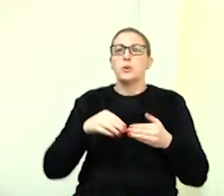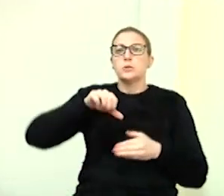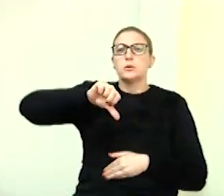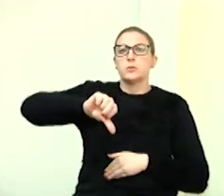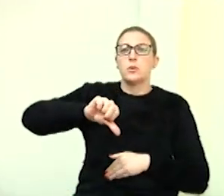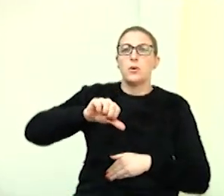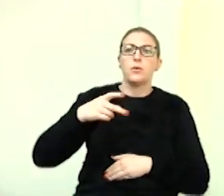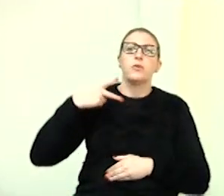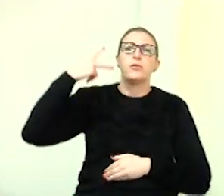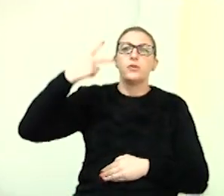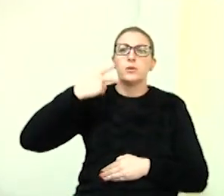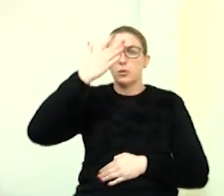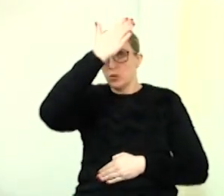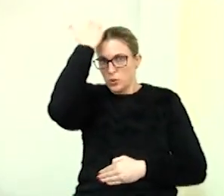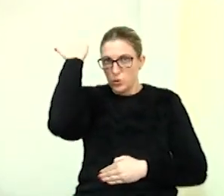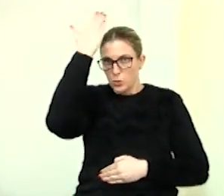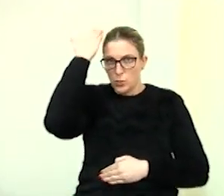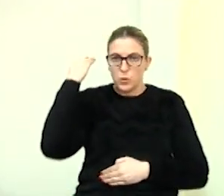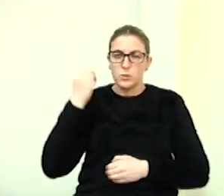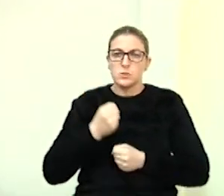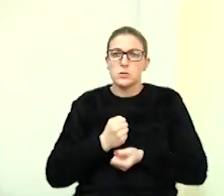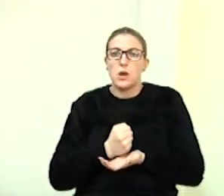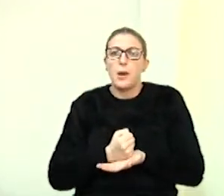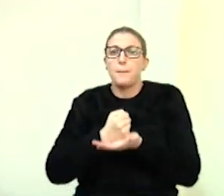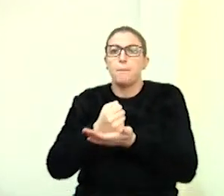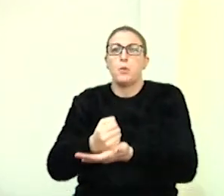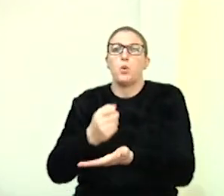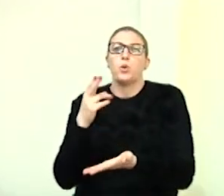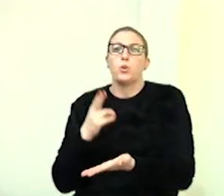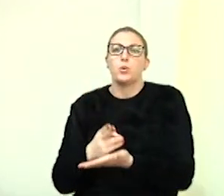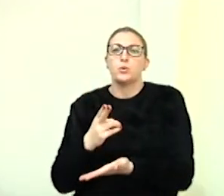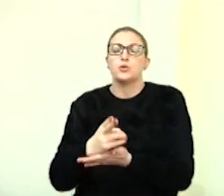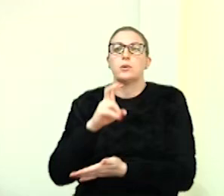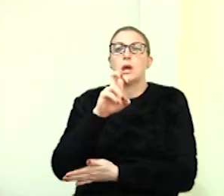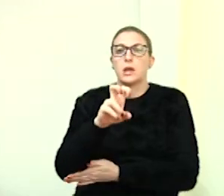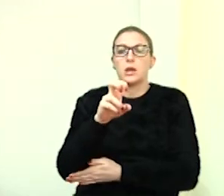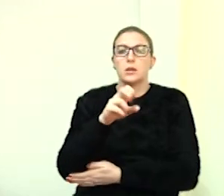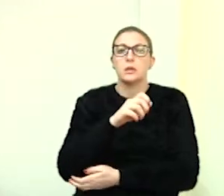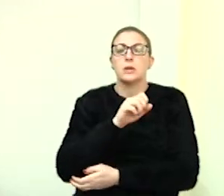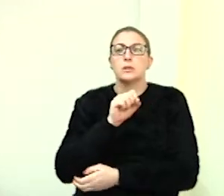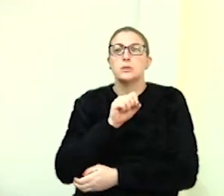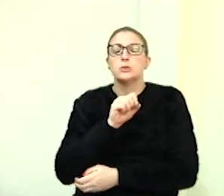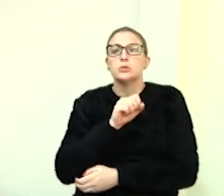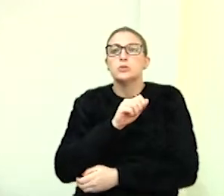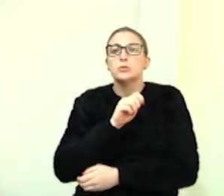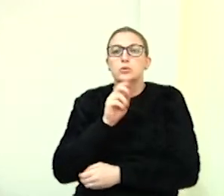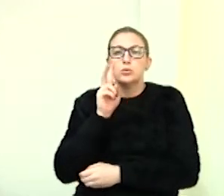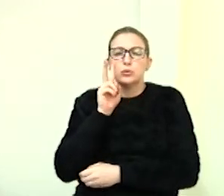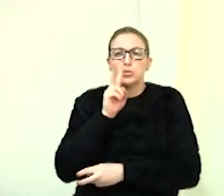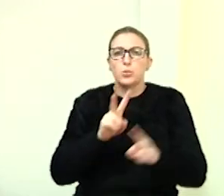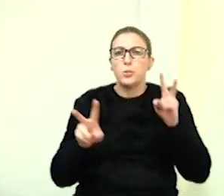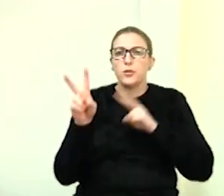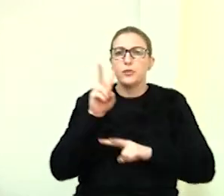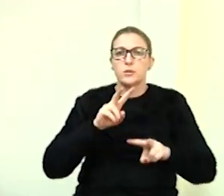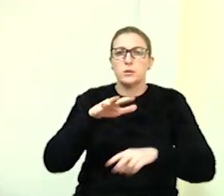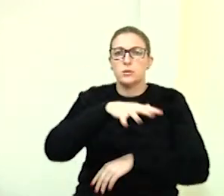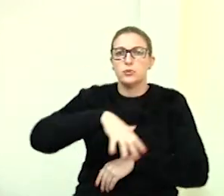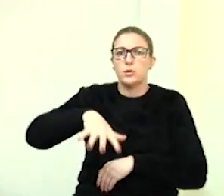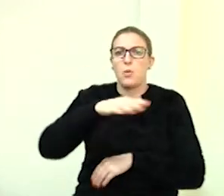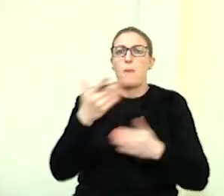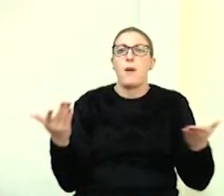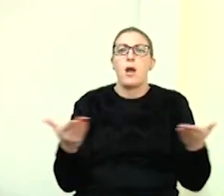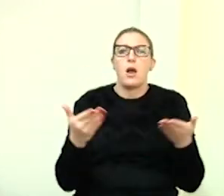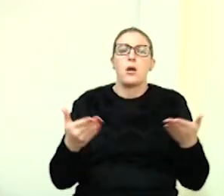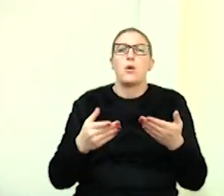Moção de apoio à manutenção da quinta supervisão regional Erechim, atualmente extinta pela instrução normativa número